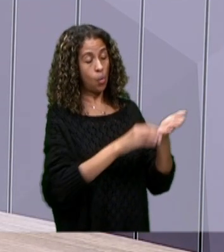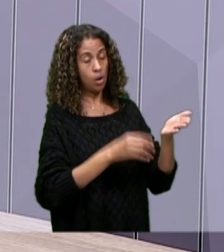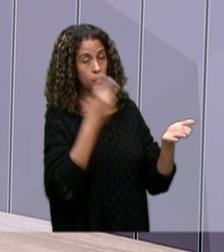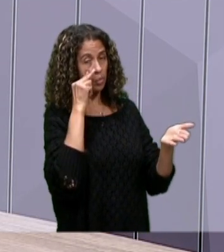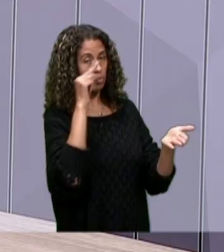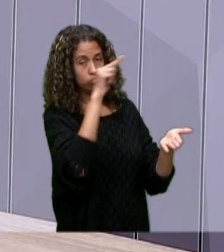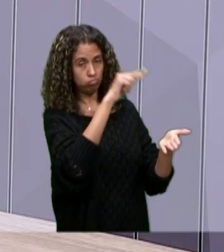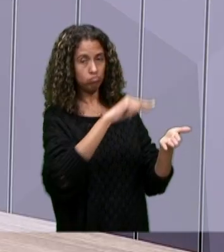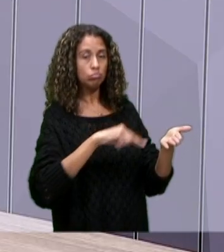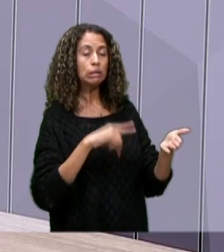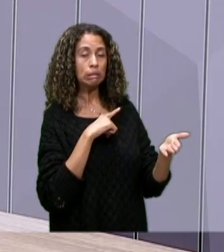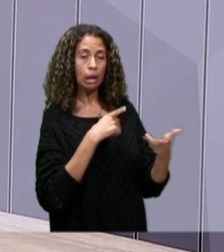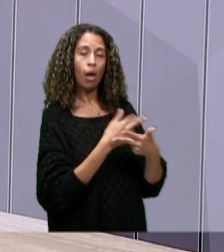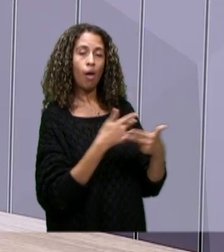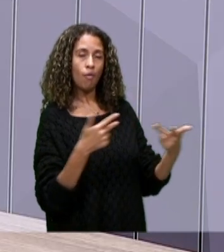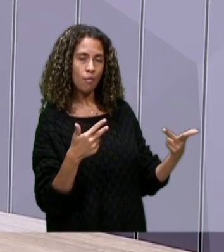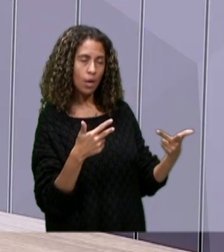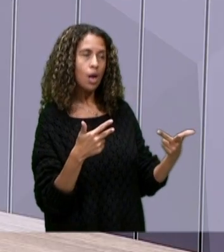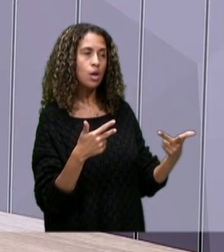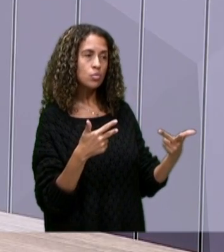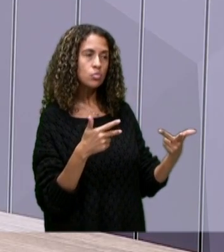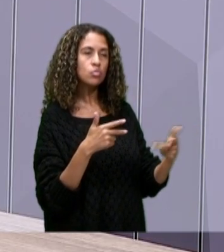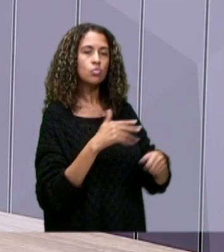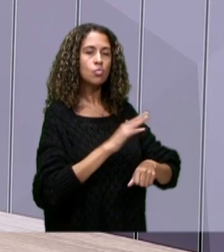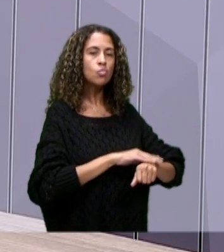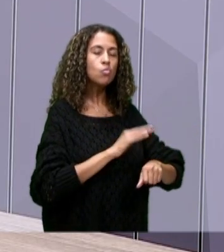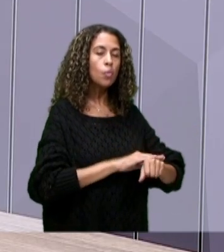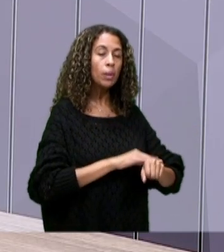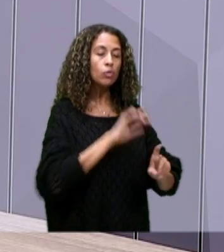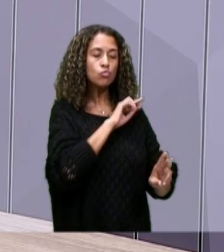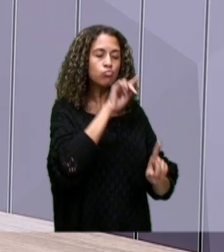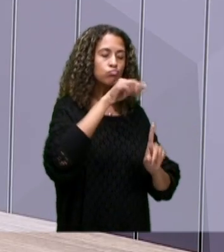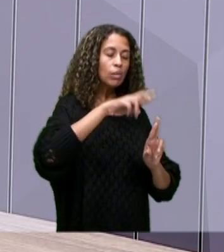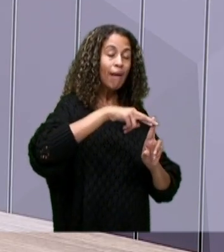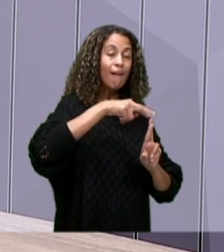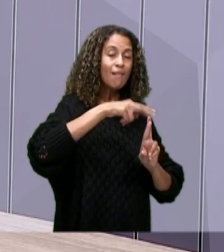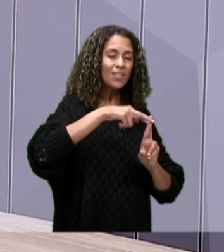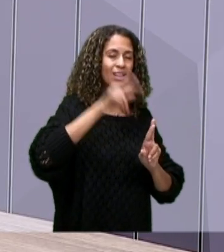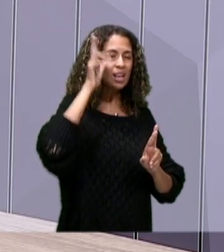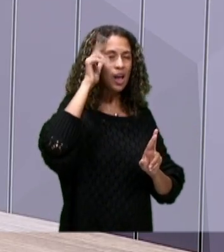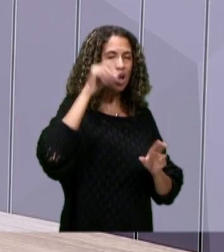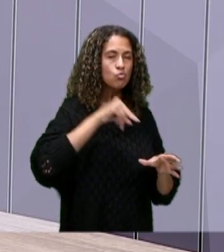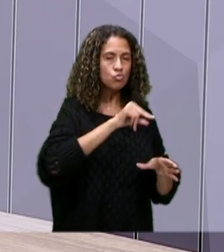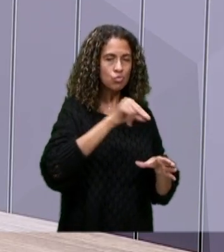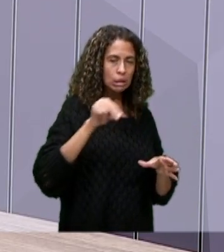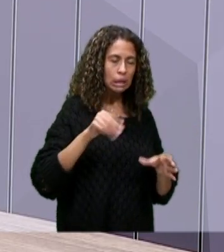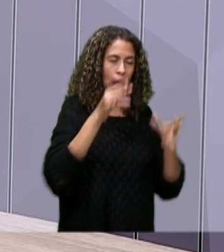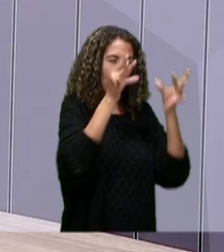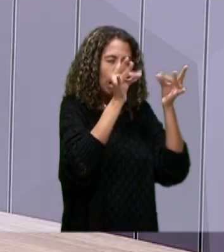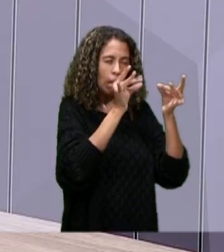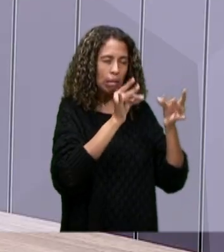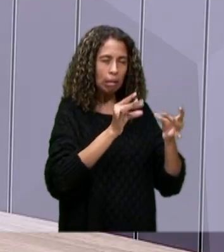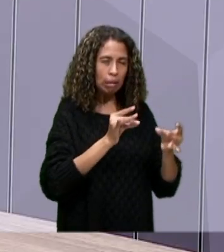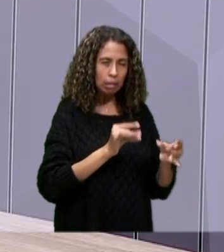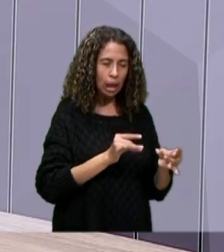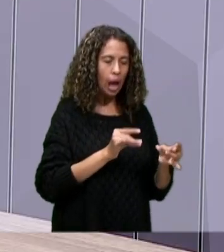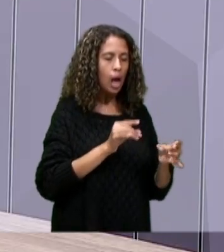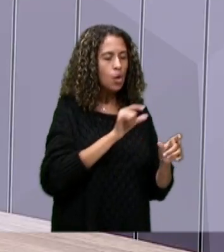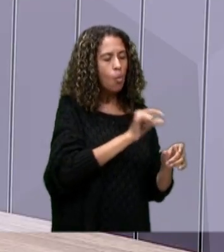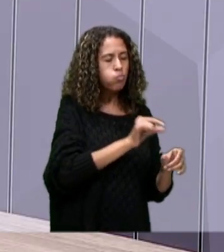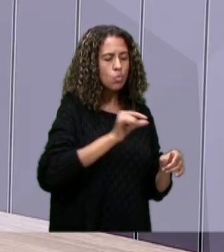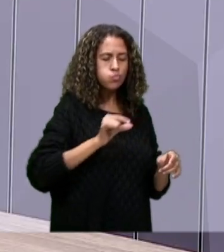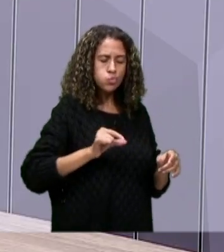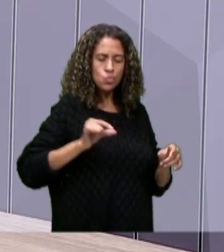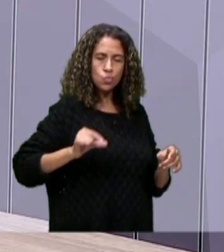muitas citações, né, a jogadas de xadrez, Sim, inclusive com descrição de